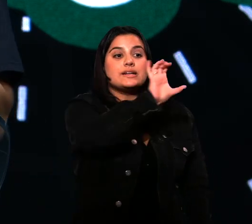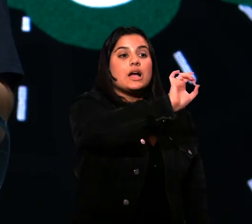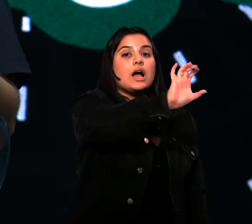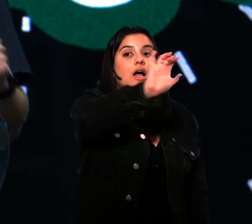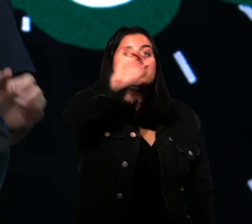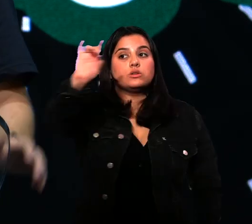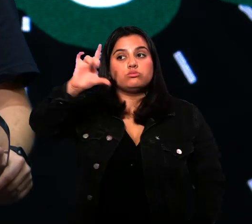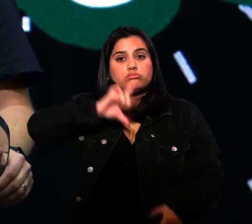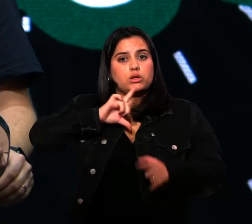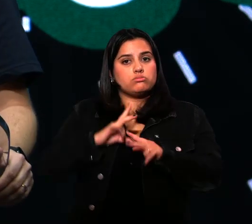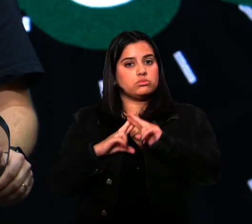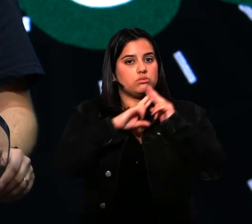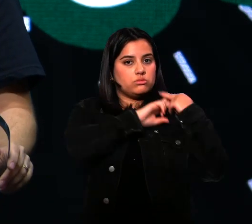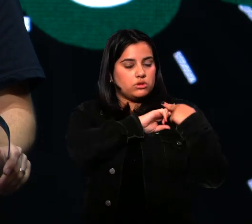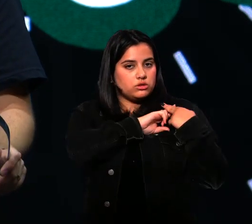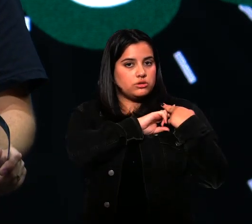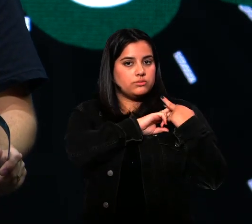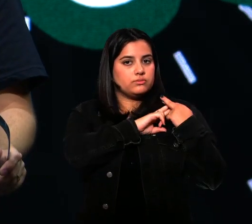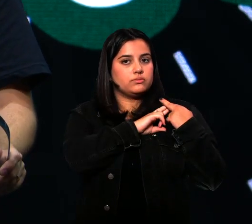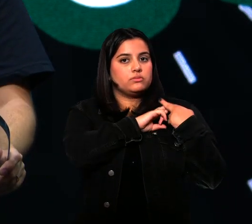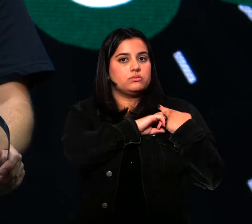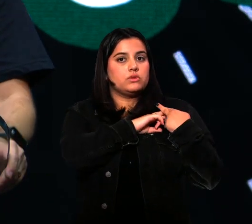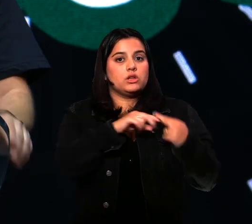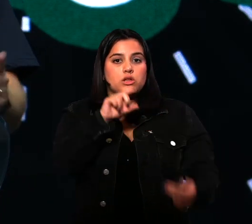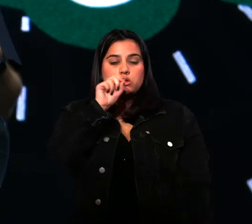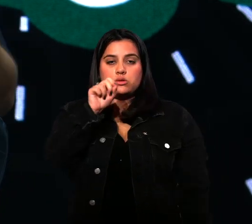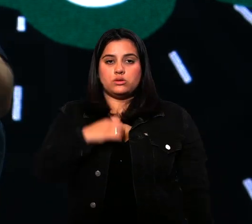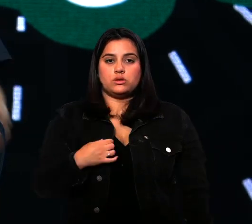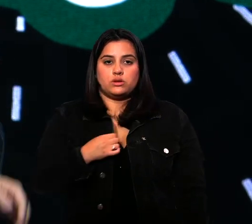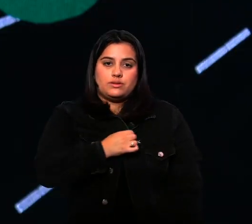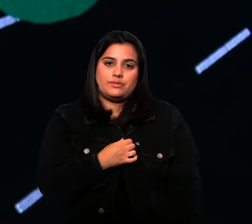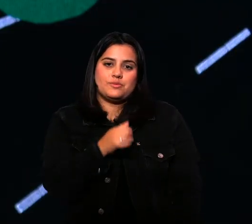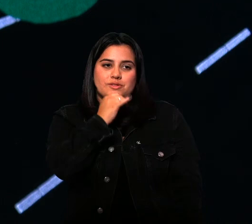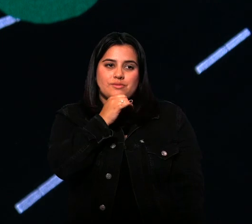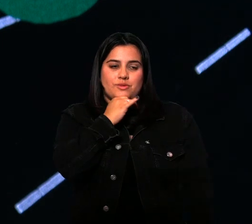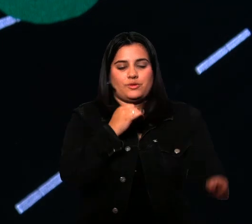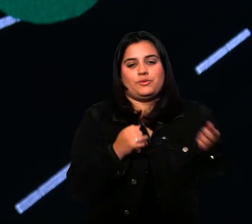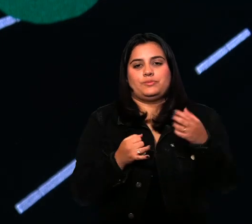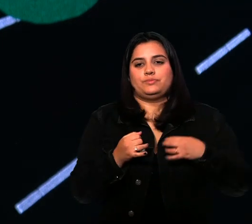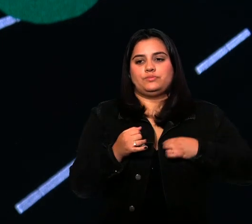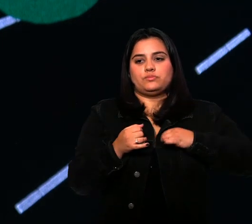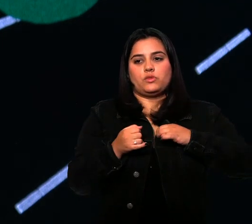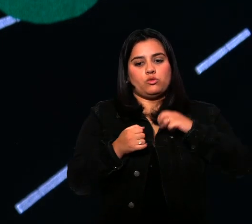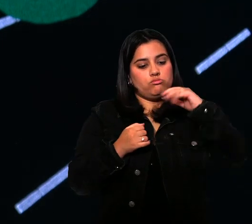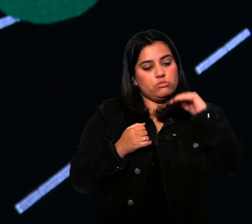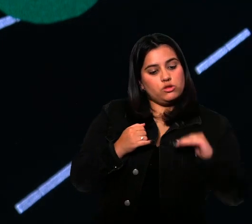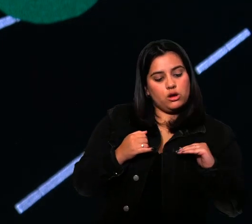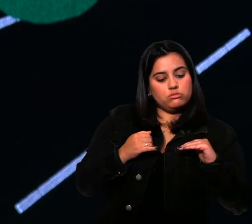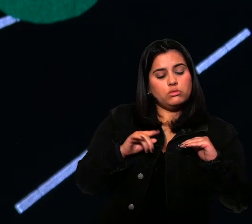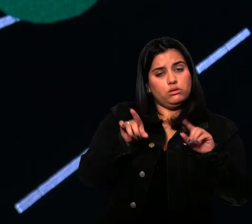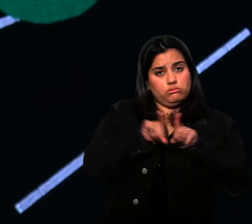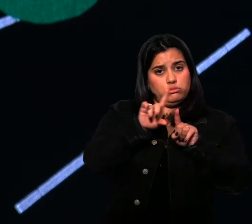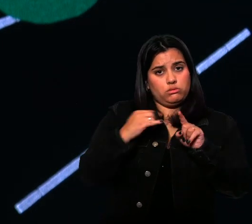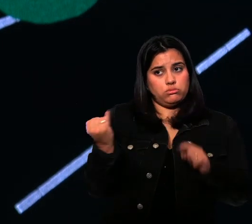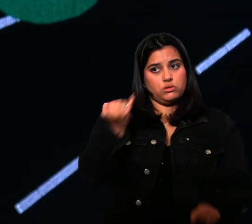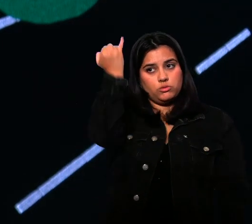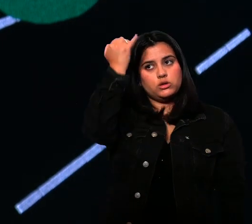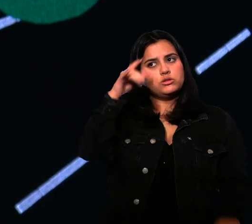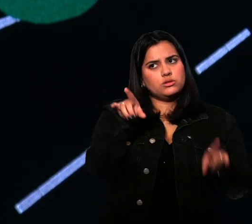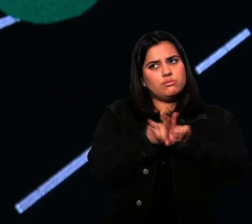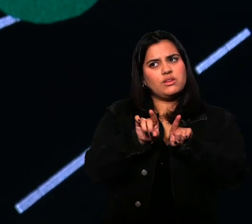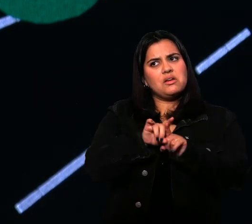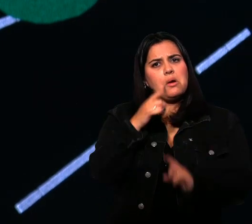papel. E que o menor, ou os membros menores, também são importantes. Olha como é